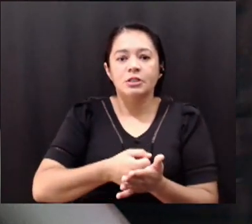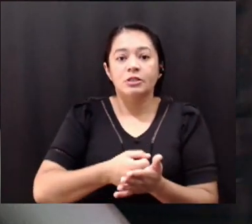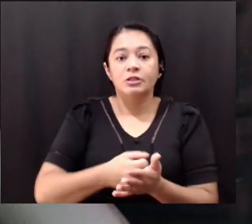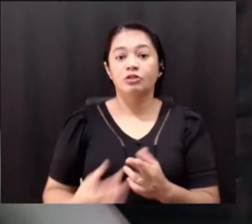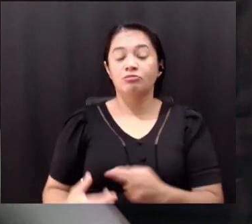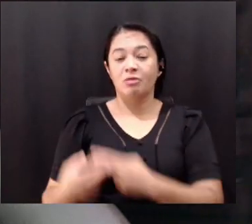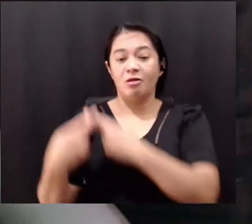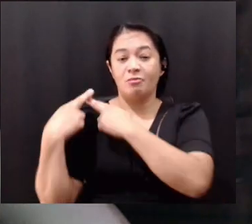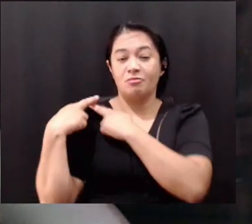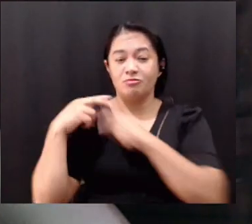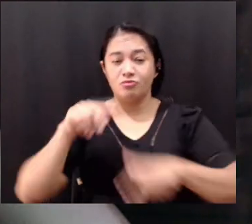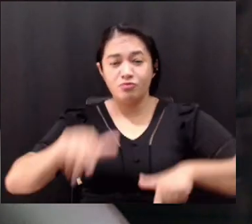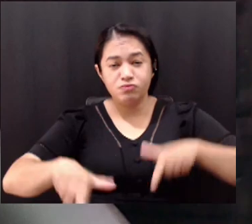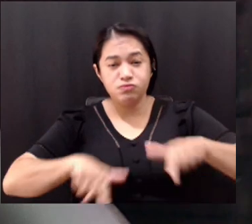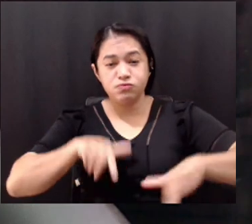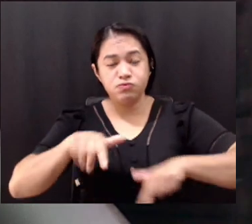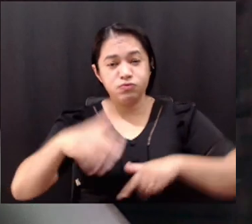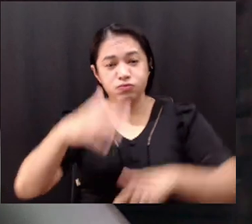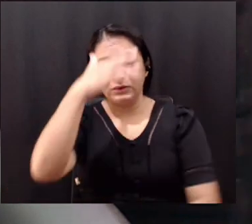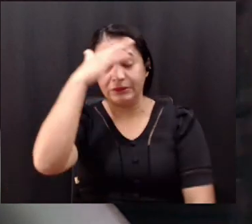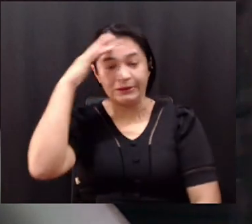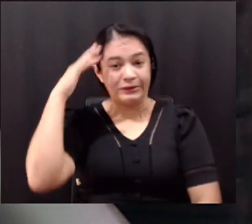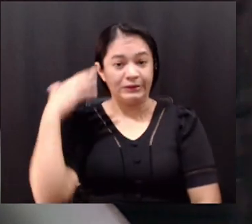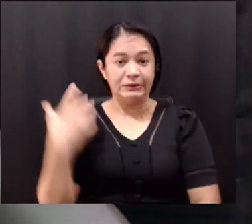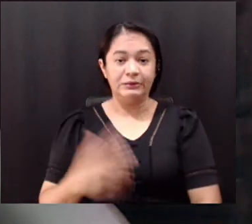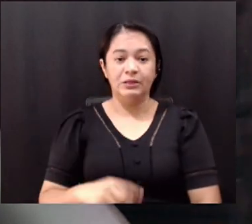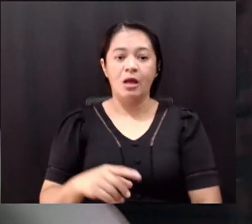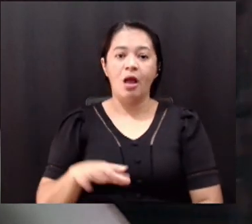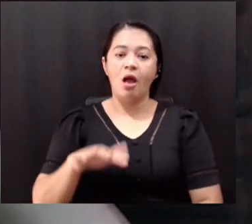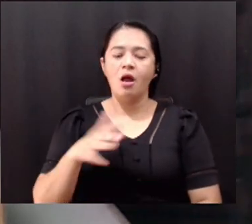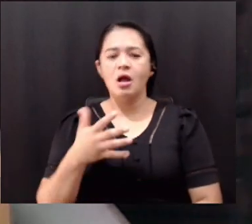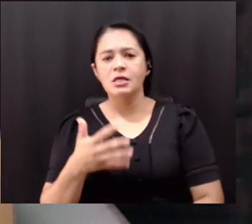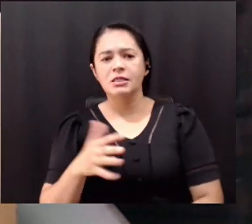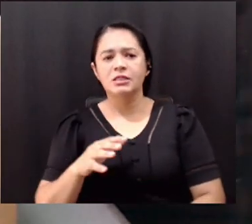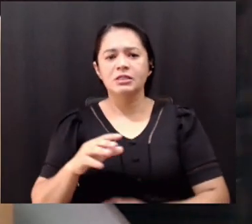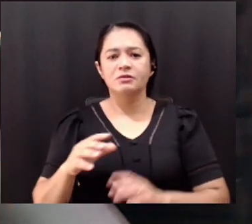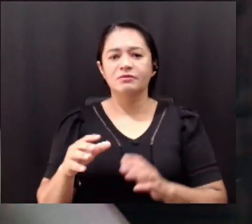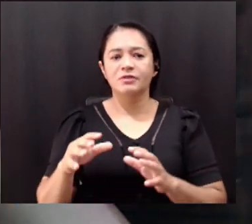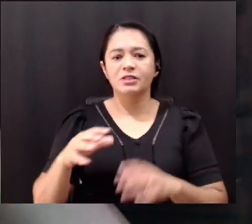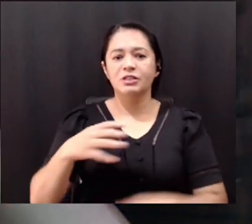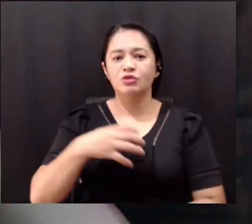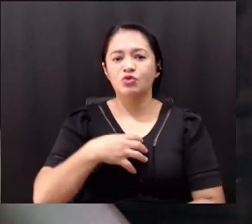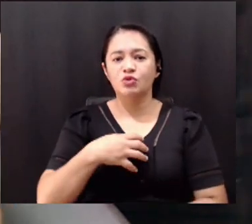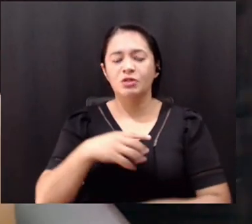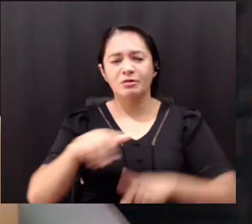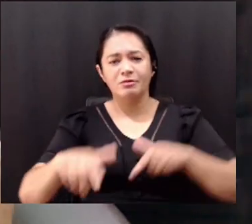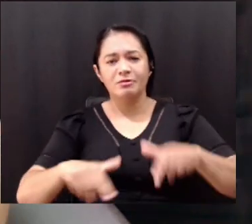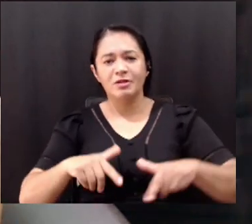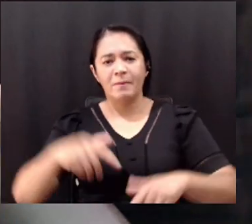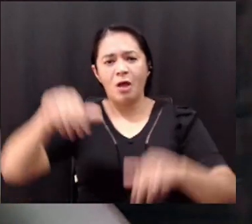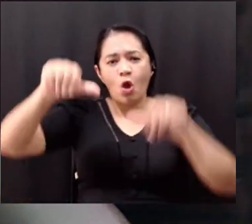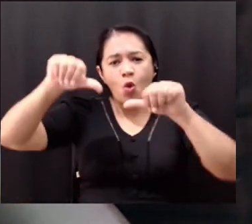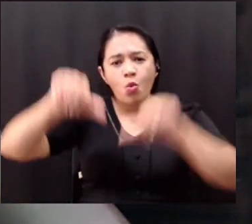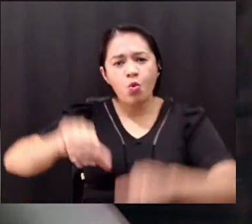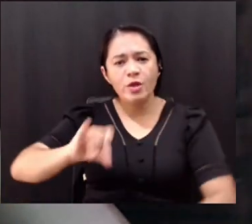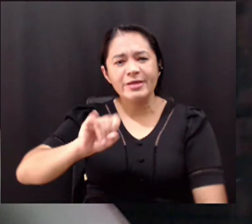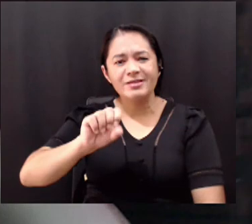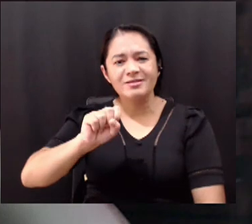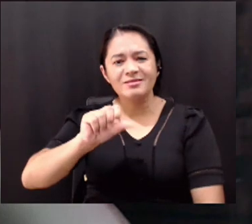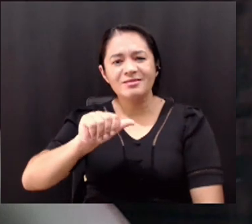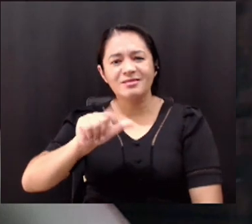trabalho, pode ser, às vezes, condições insalubres, né? Então, todo esse clima,